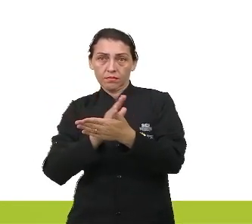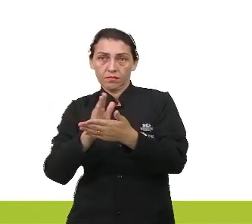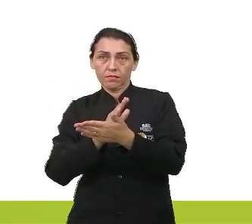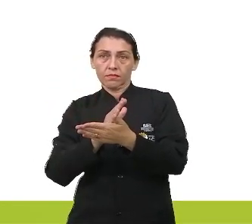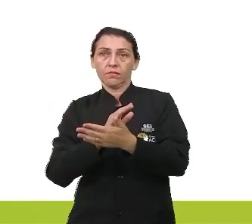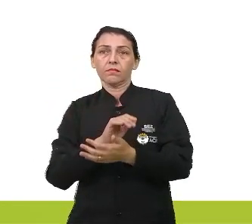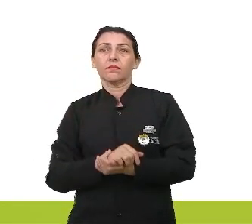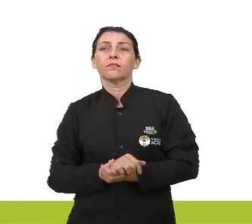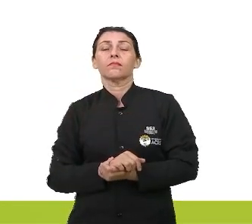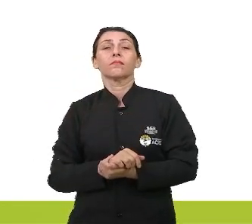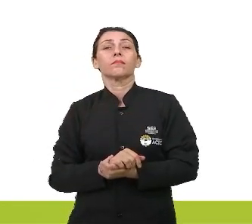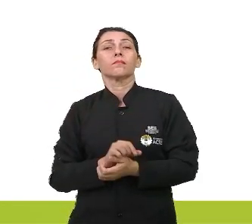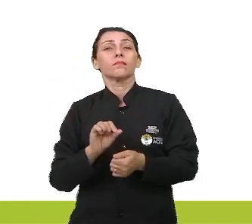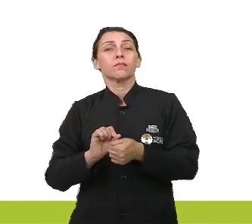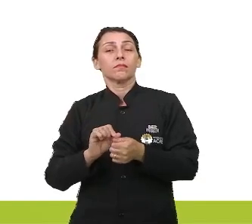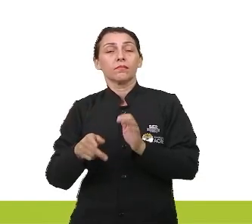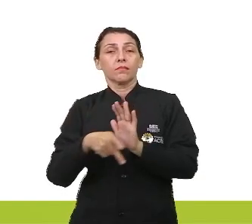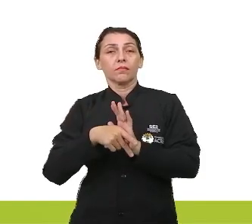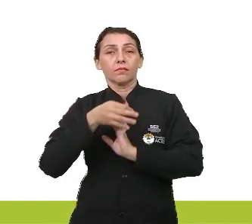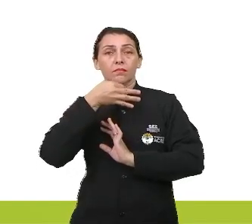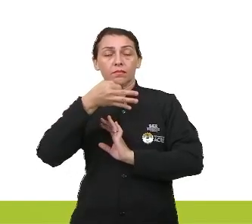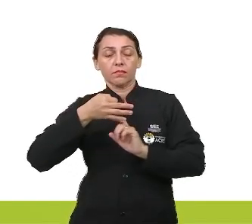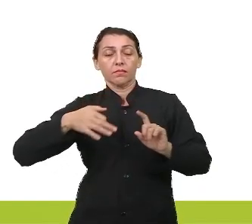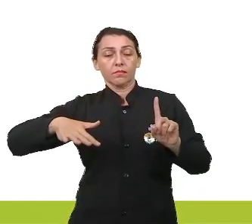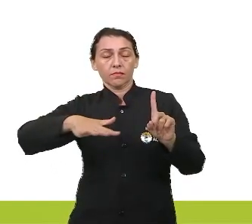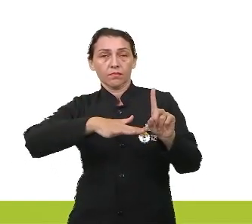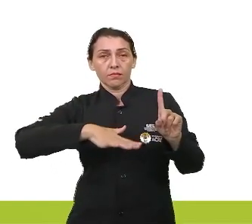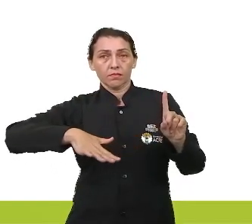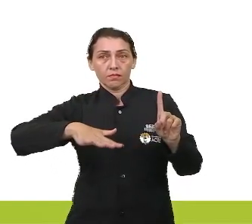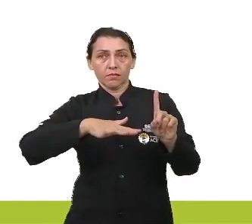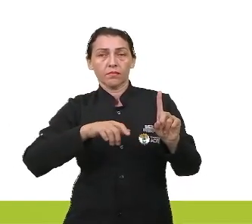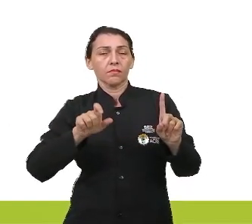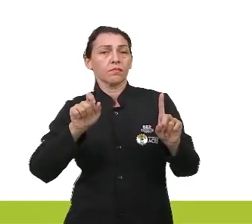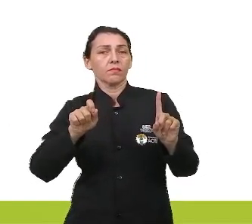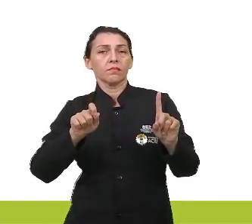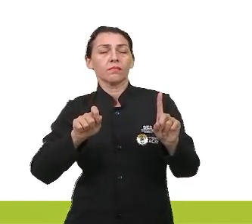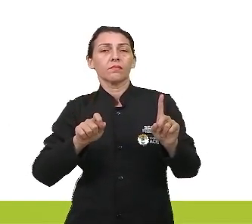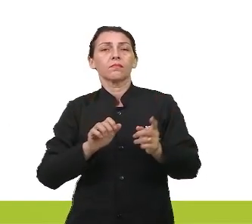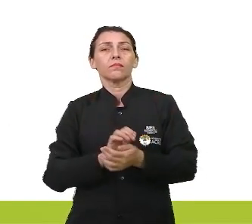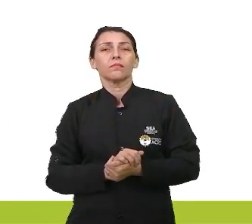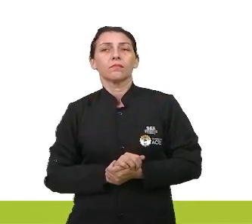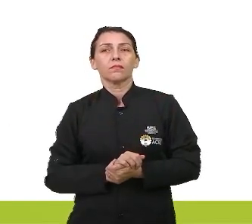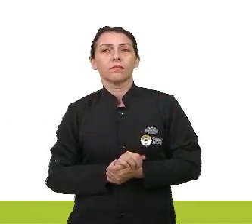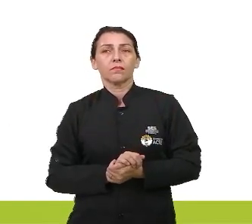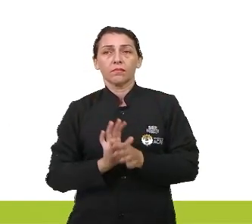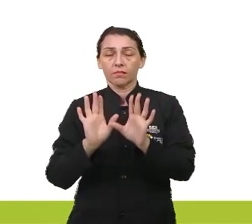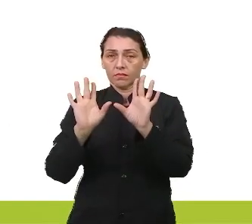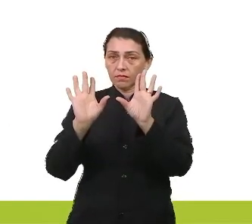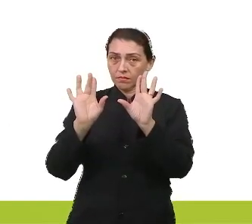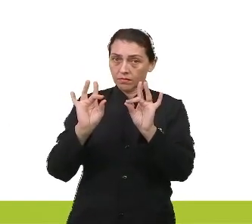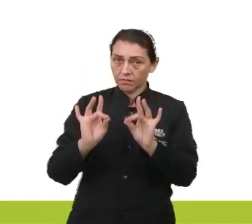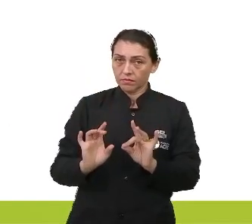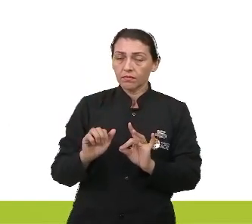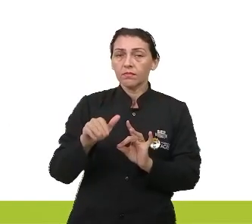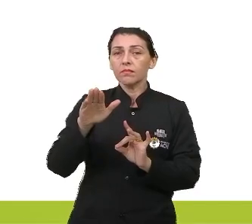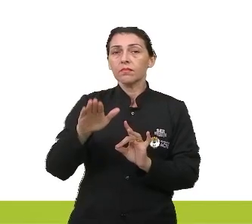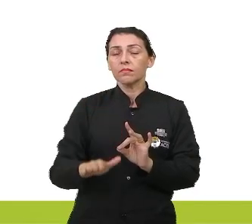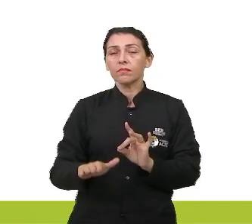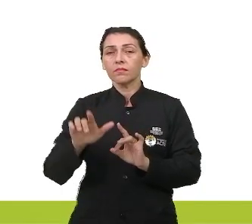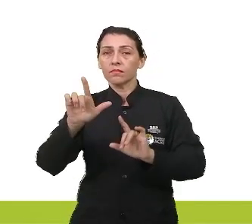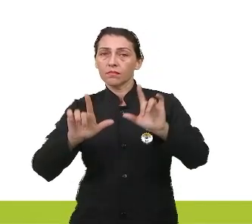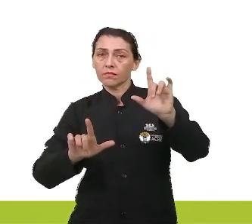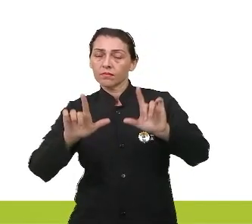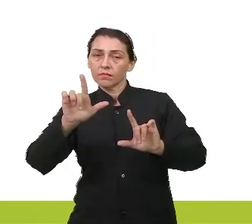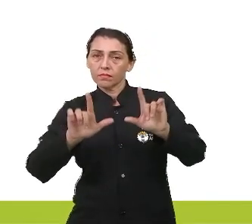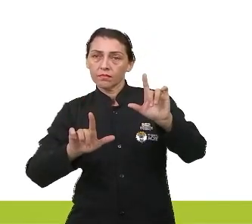são grandes formadoras de opinião da sociedade. Isso aqui é o quê, gente? Eu não estou detalhando quem é a emissora de